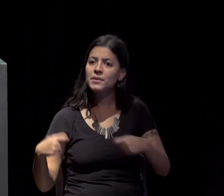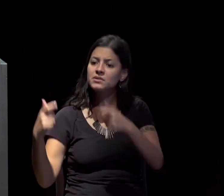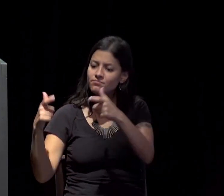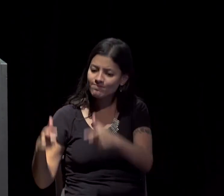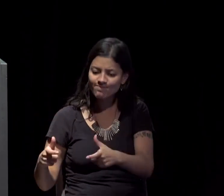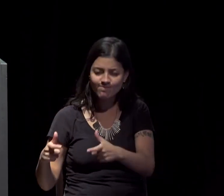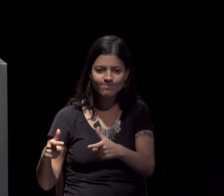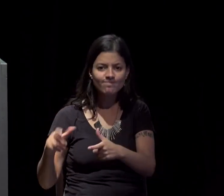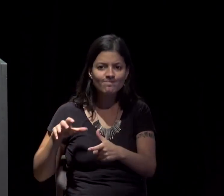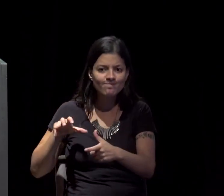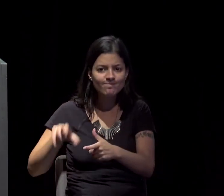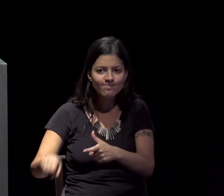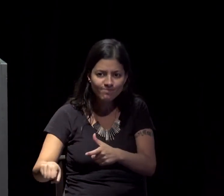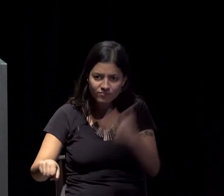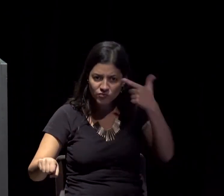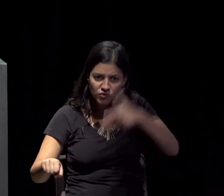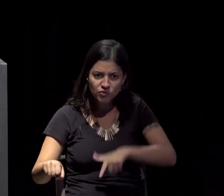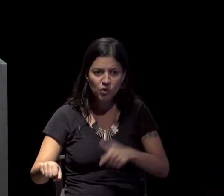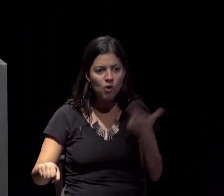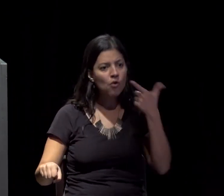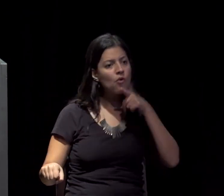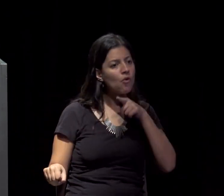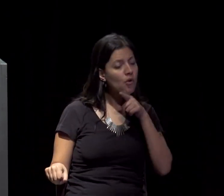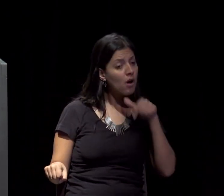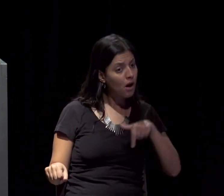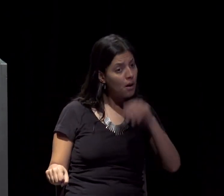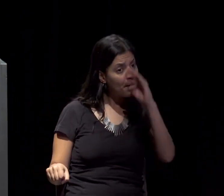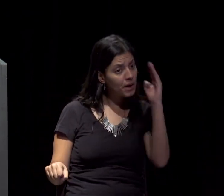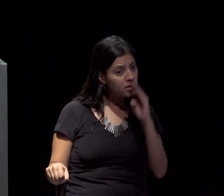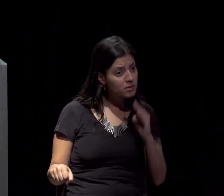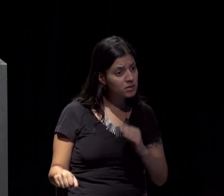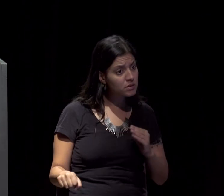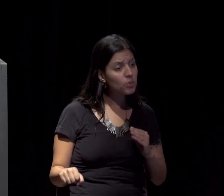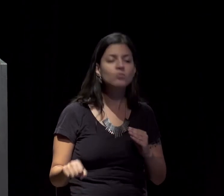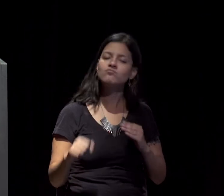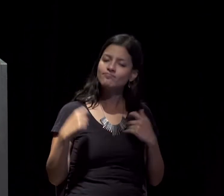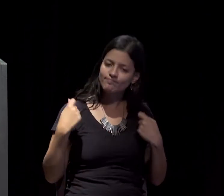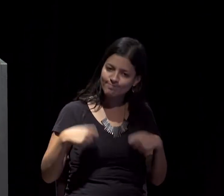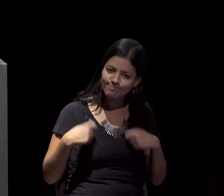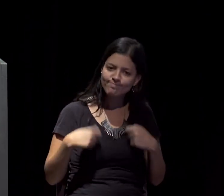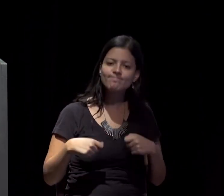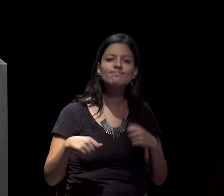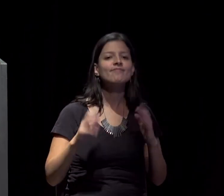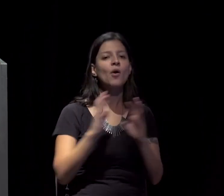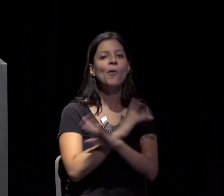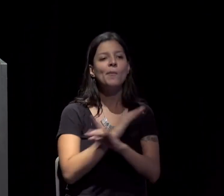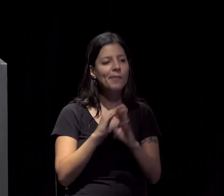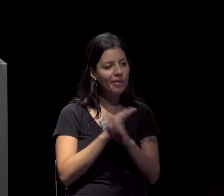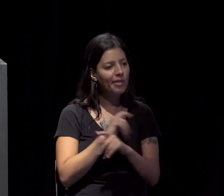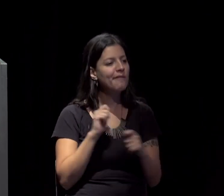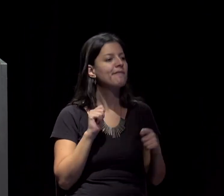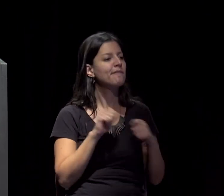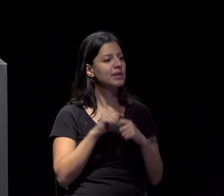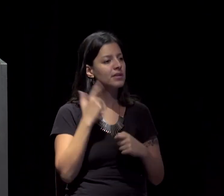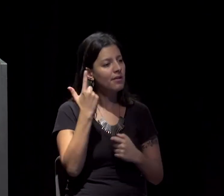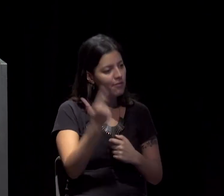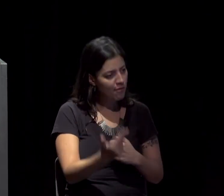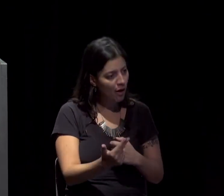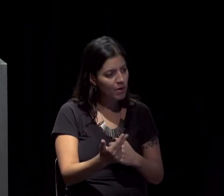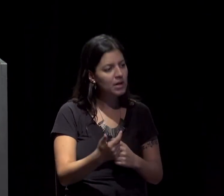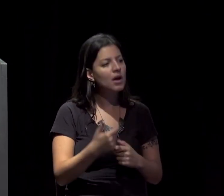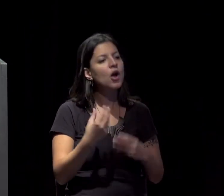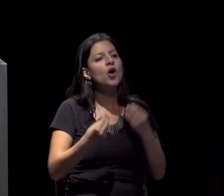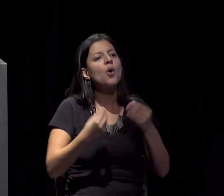histórico, os devotos do Congado no Brasil contemporâneo também têm de fazer isso continuamente nas áreas urbanas. Há uma inter-relação nessa luta pelo